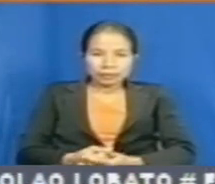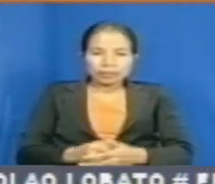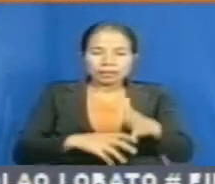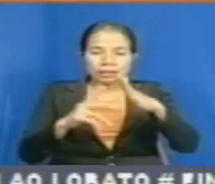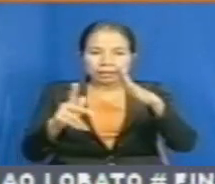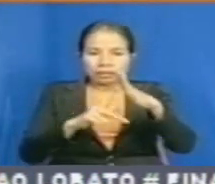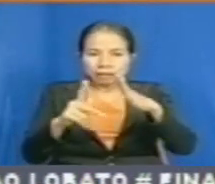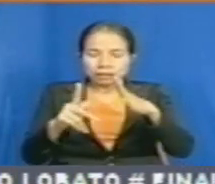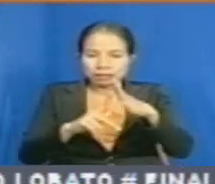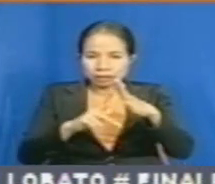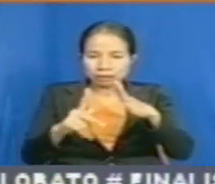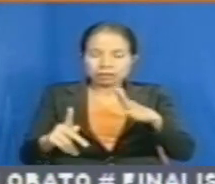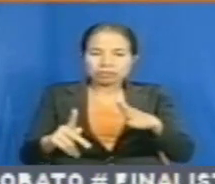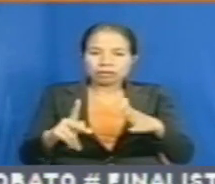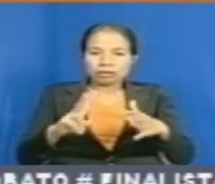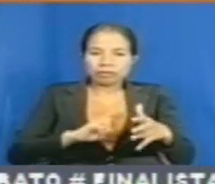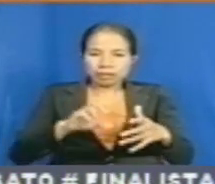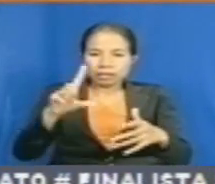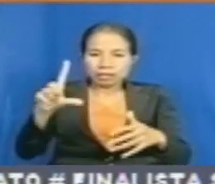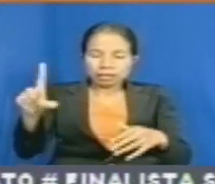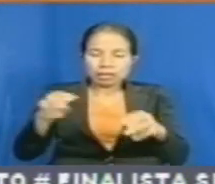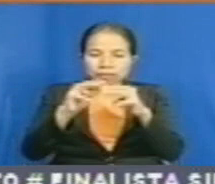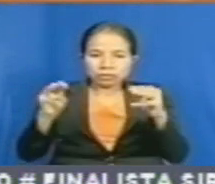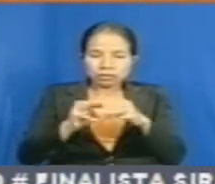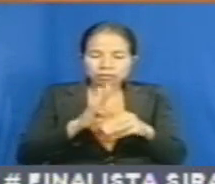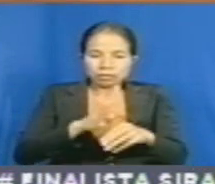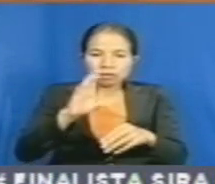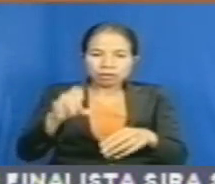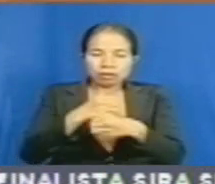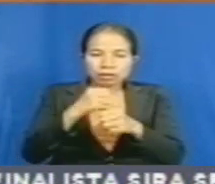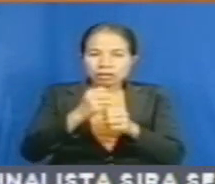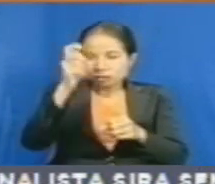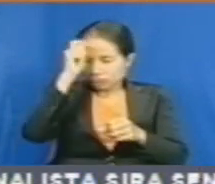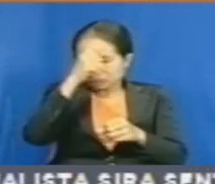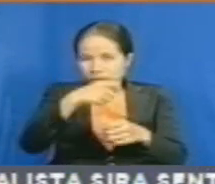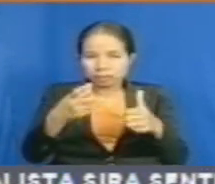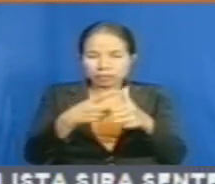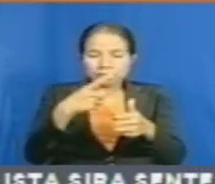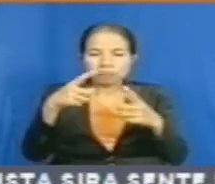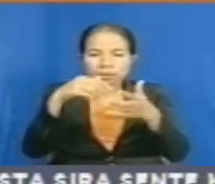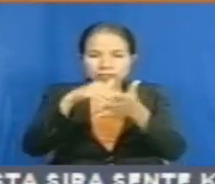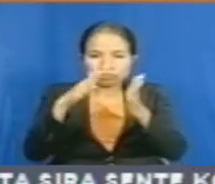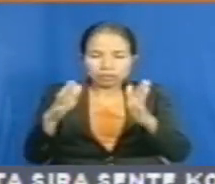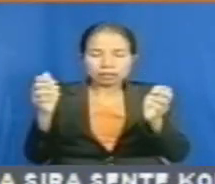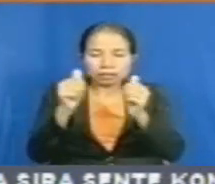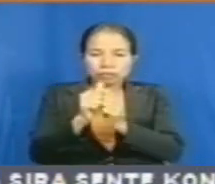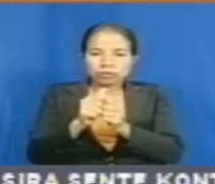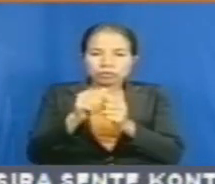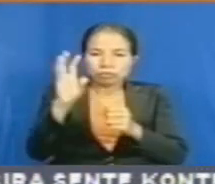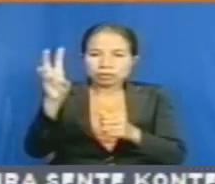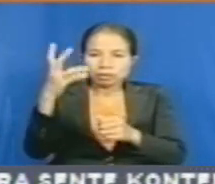Pré-escolar São Francisco de Assis Bercoli, município Boucaú, realiza a graduação da Huluk para estudante na